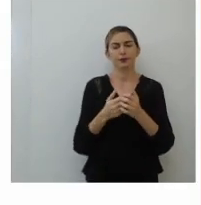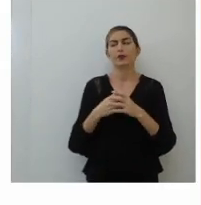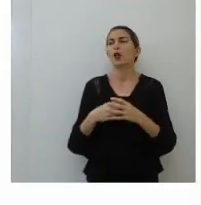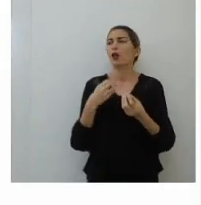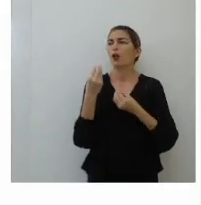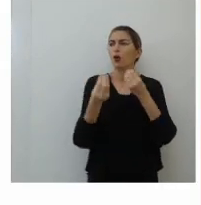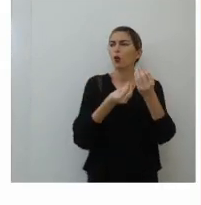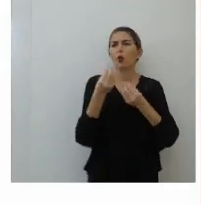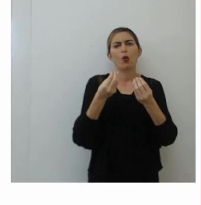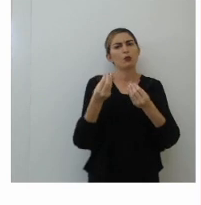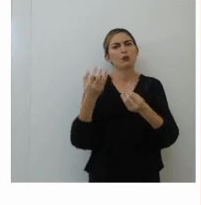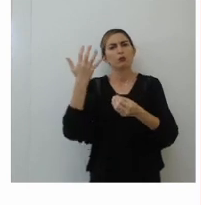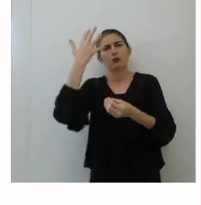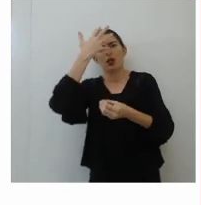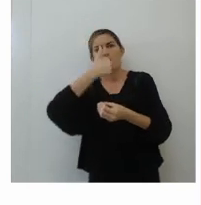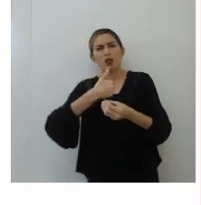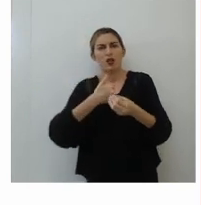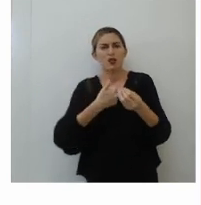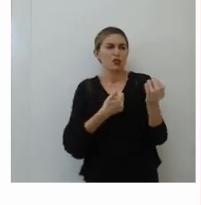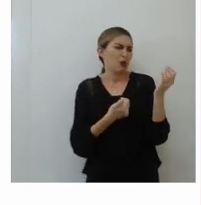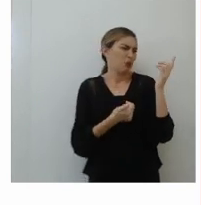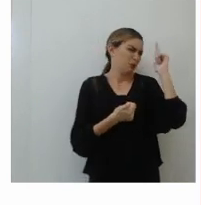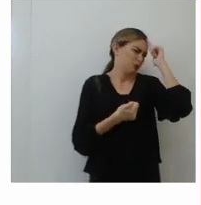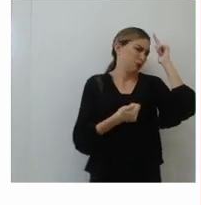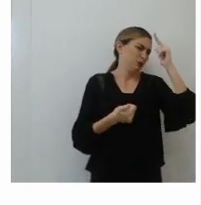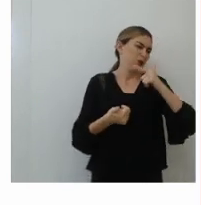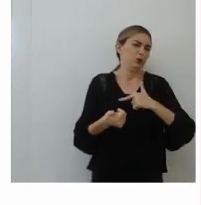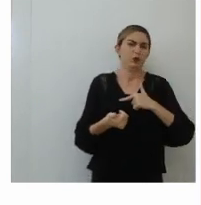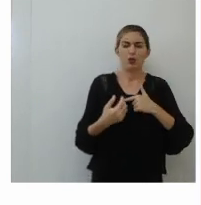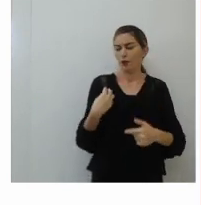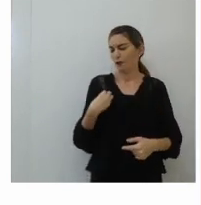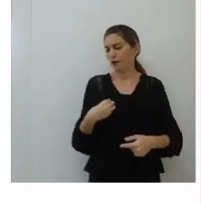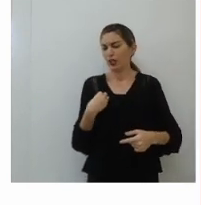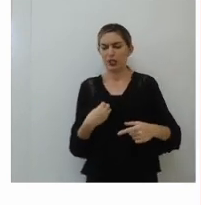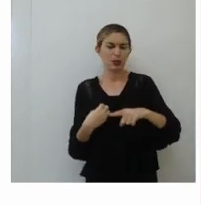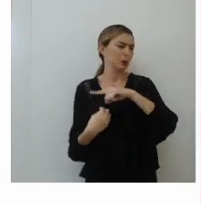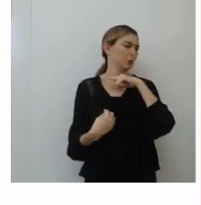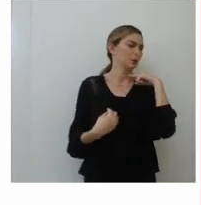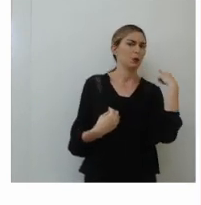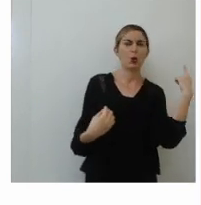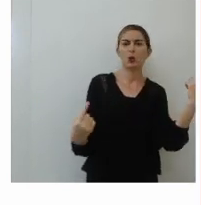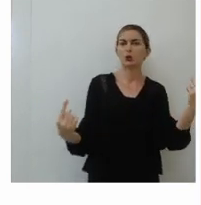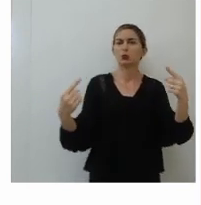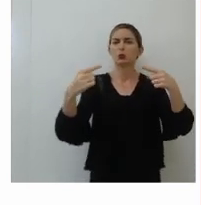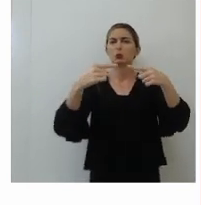possível beleza e horror, vida e morte